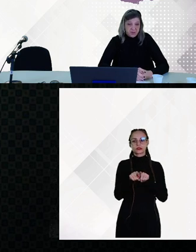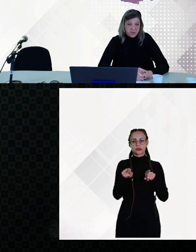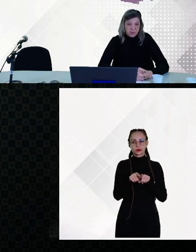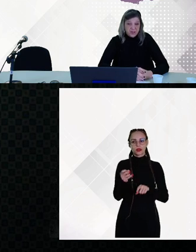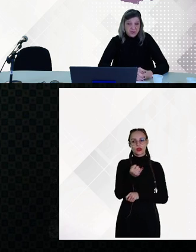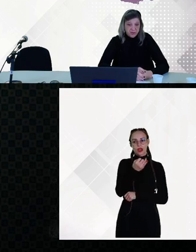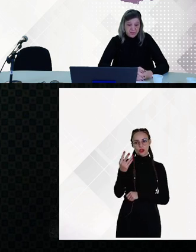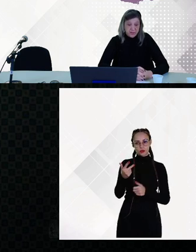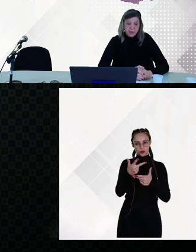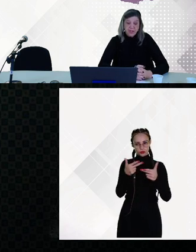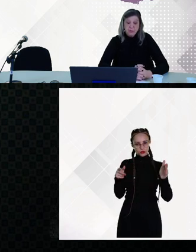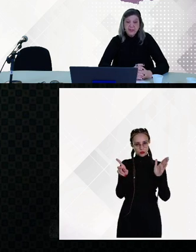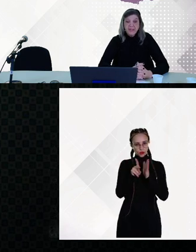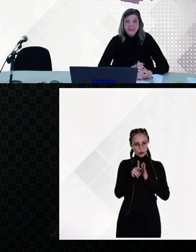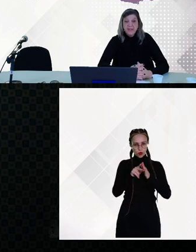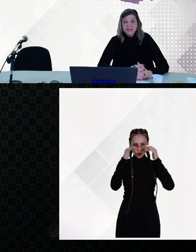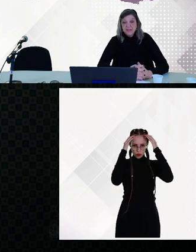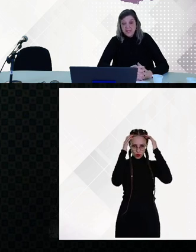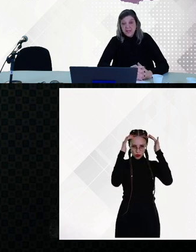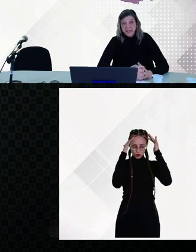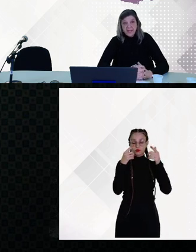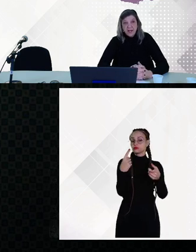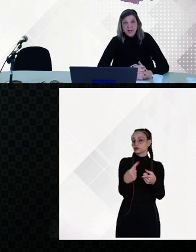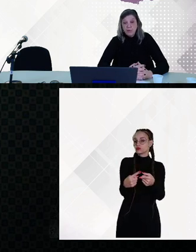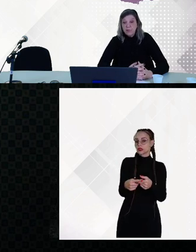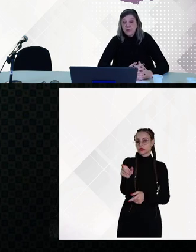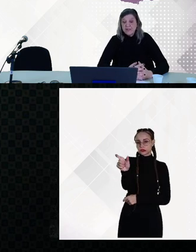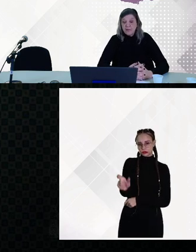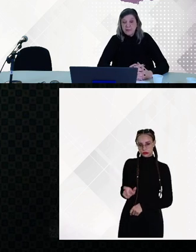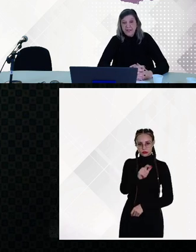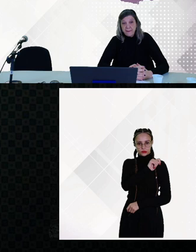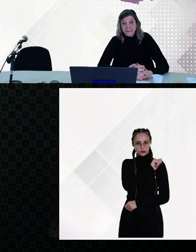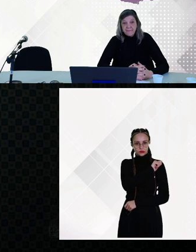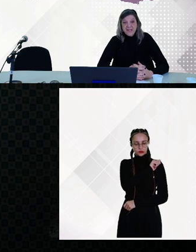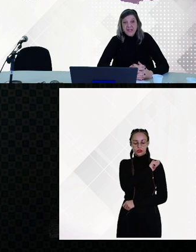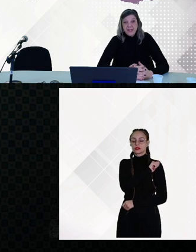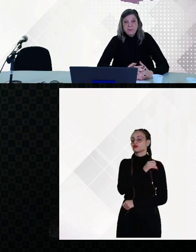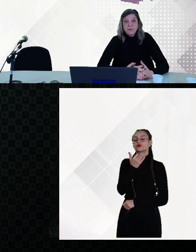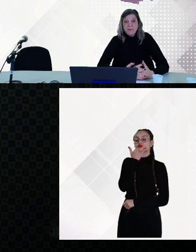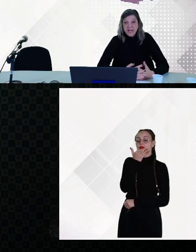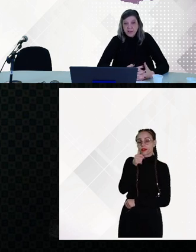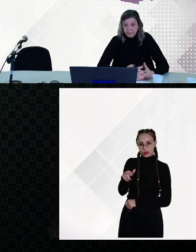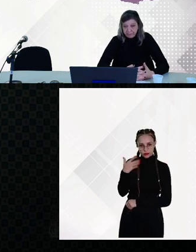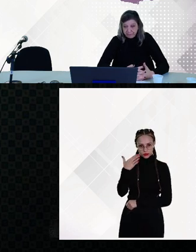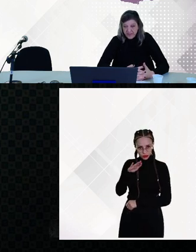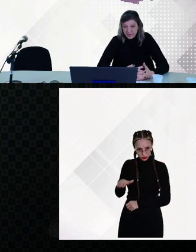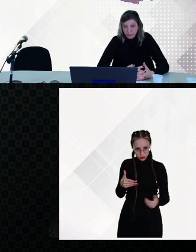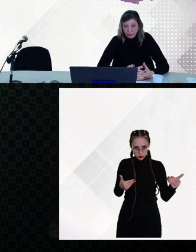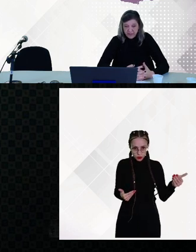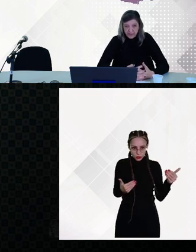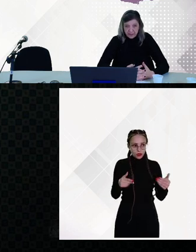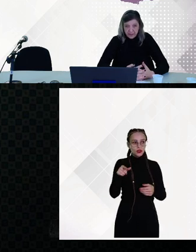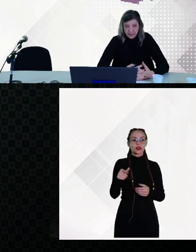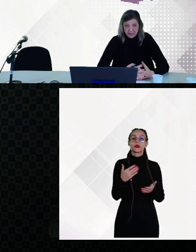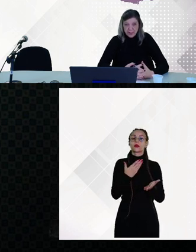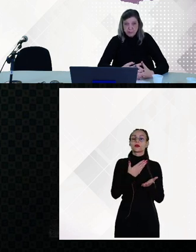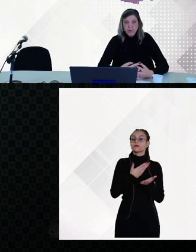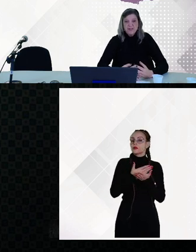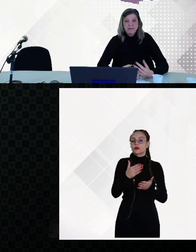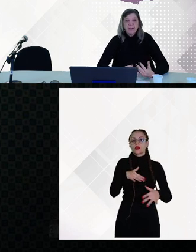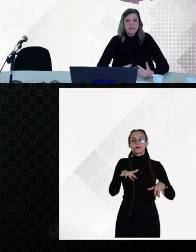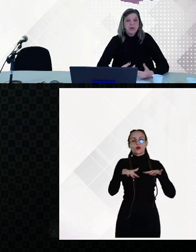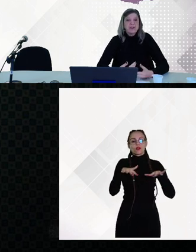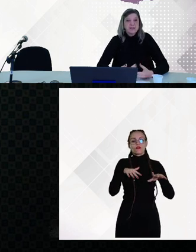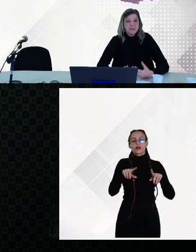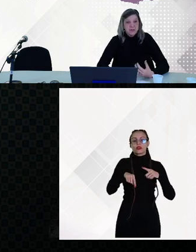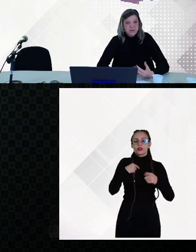algumas questões cognitivas. Por quê? Porque a criança, ela, ou esse bebê, ele primeiro se move, Tá? Depois